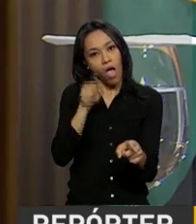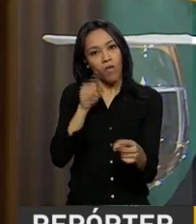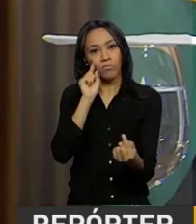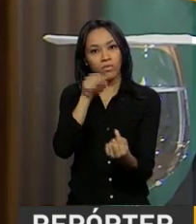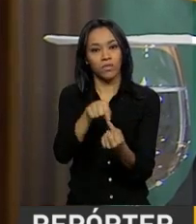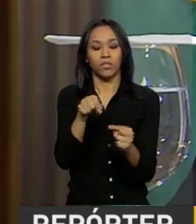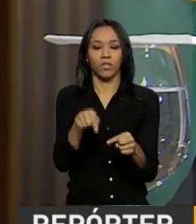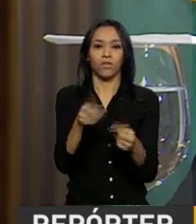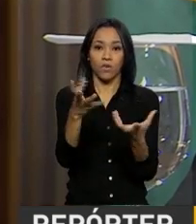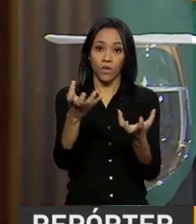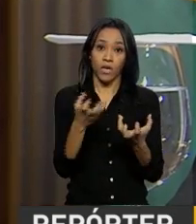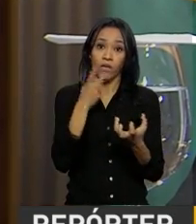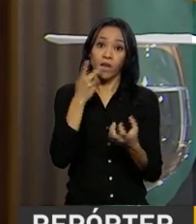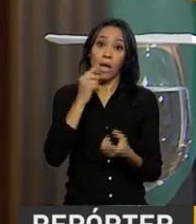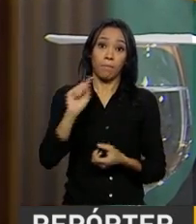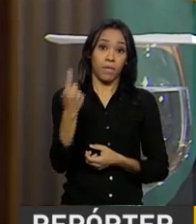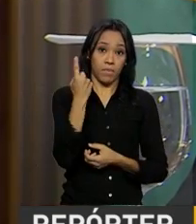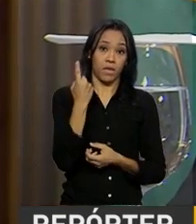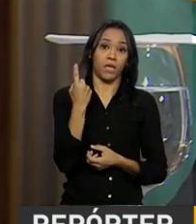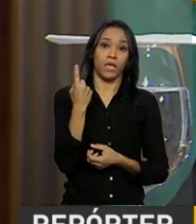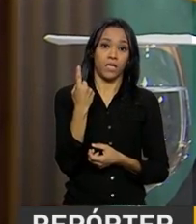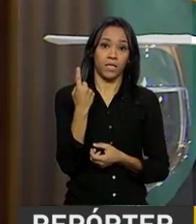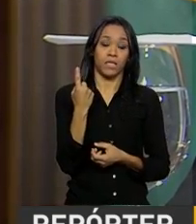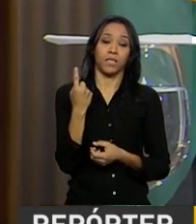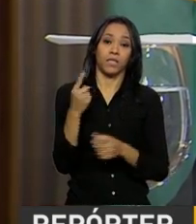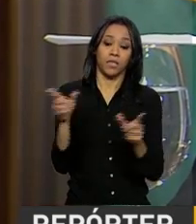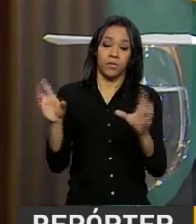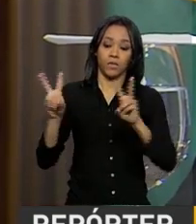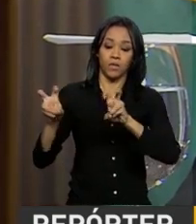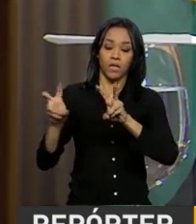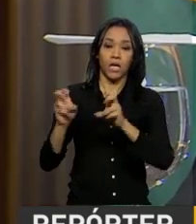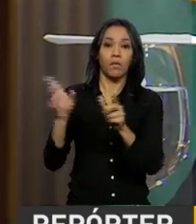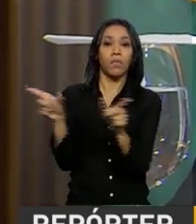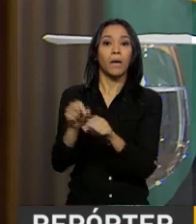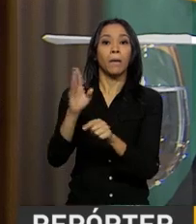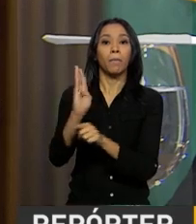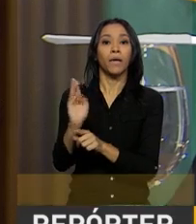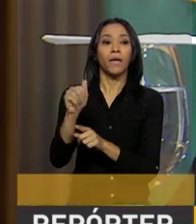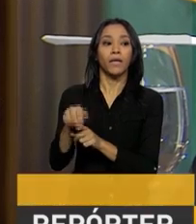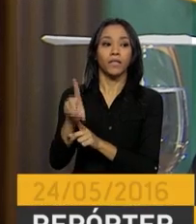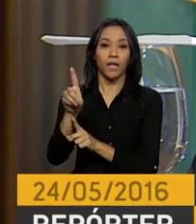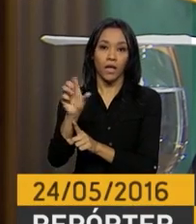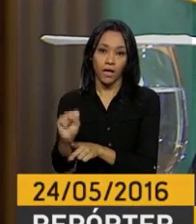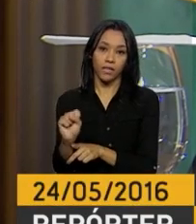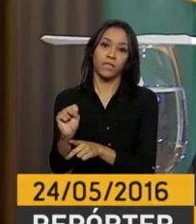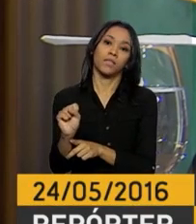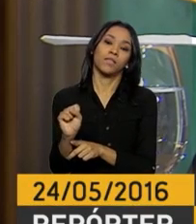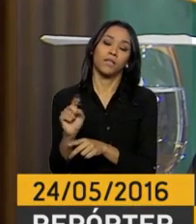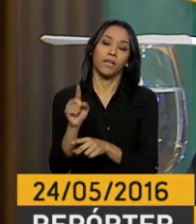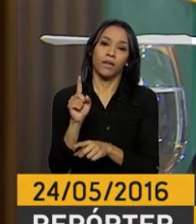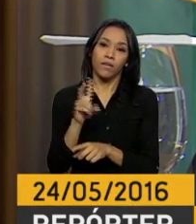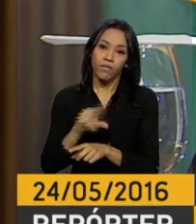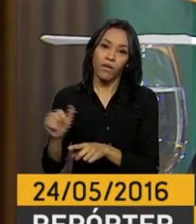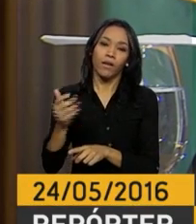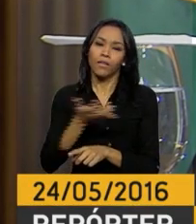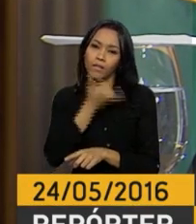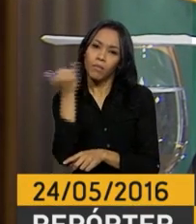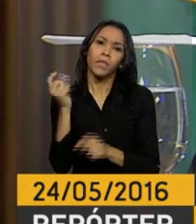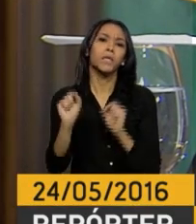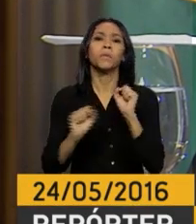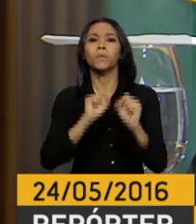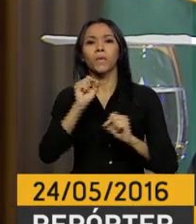dizer que tanto a primeira matéria do BNDES como esta matéria dependerá apenas do Poder